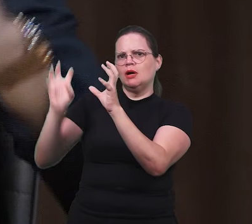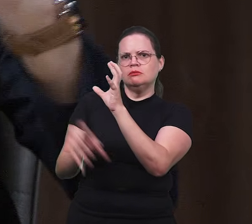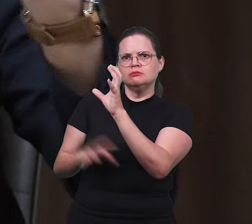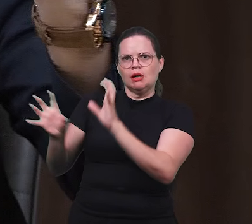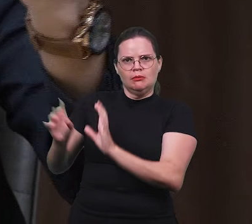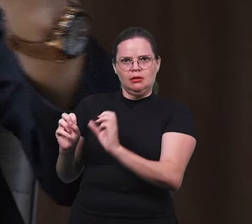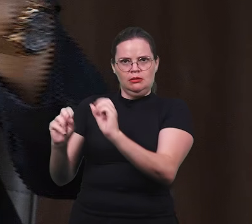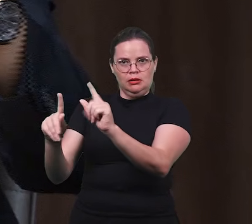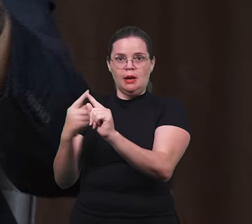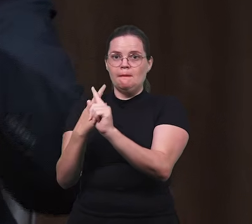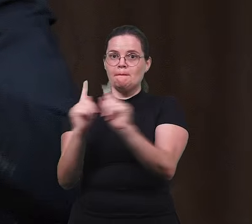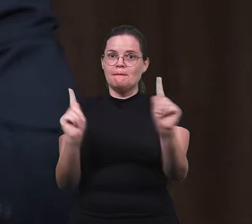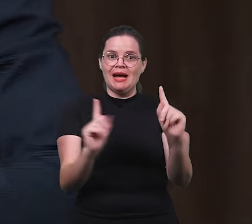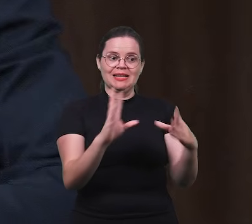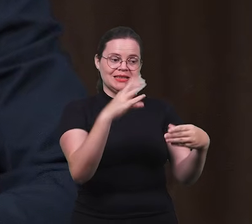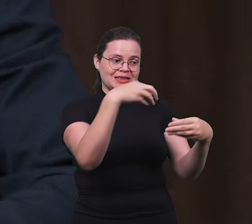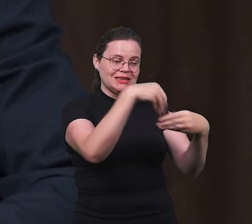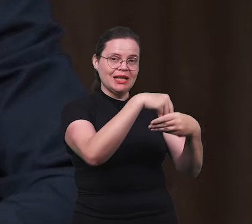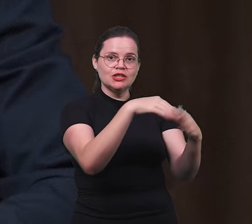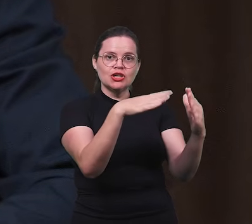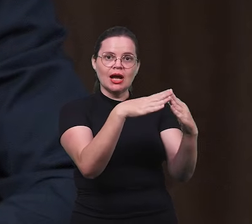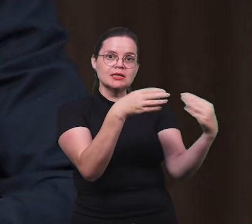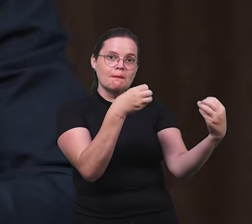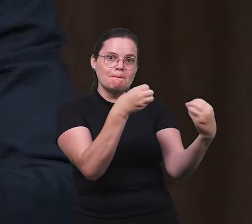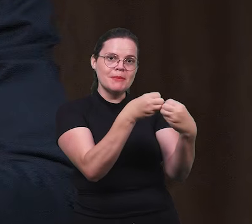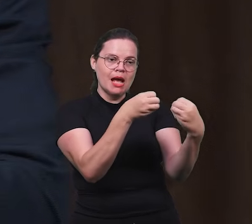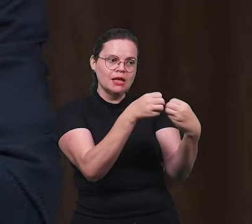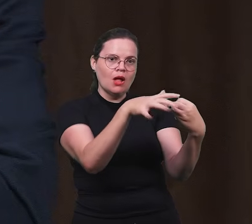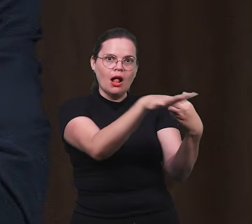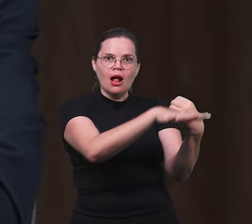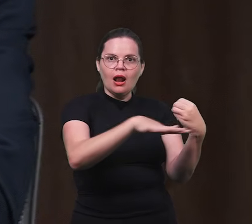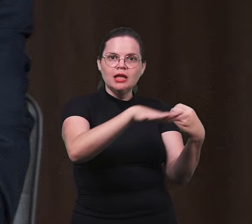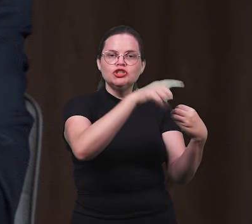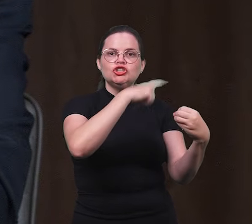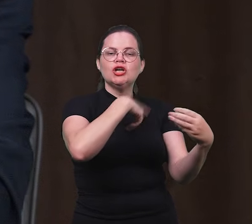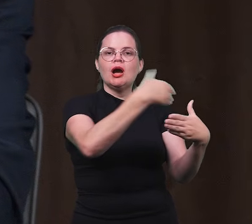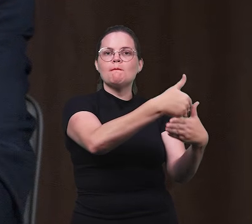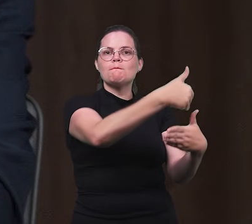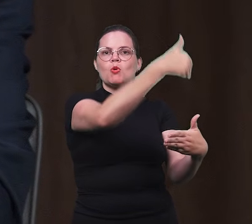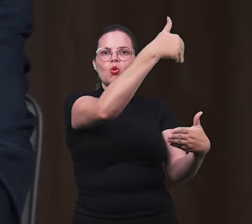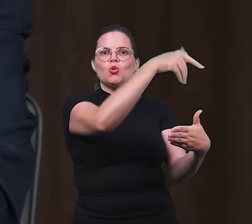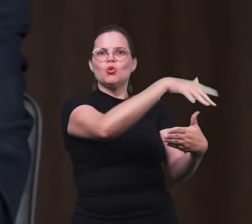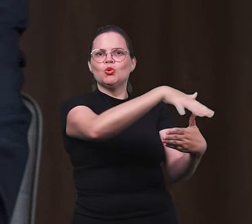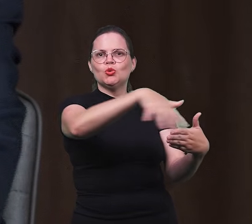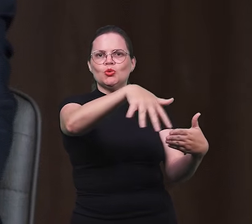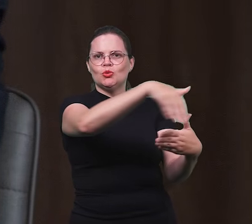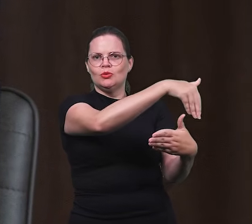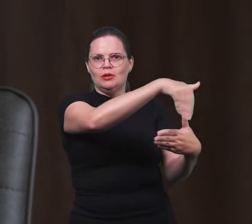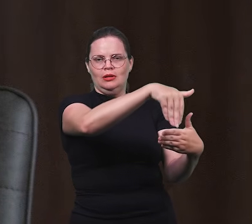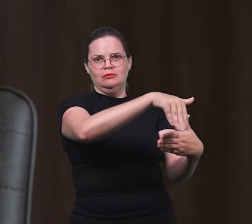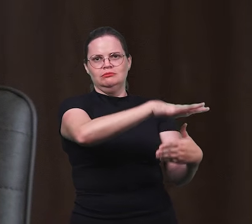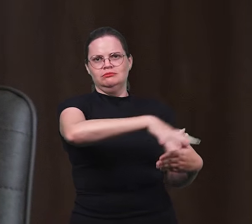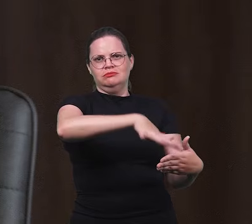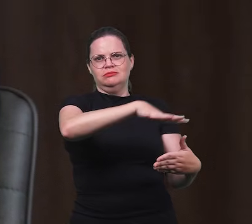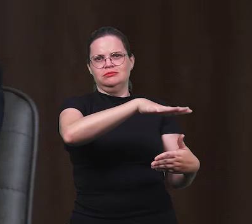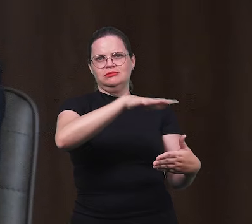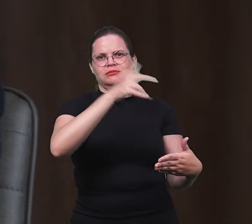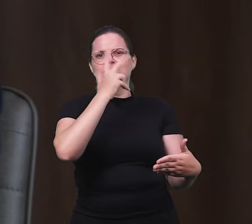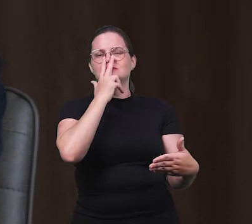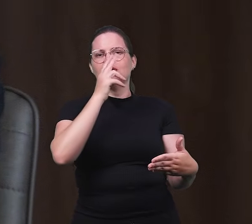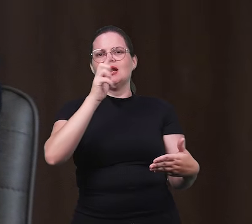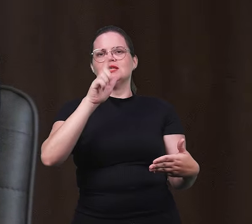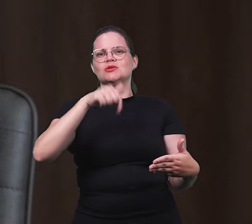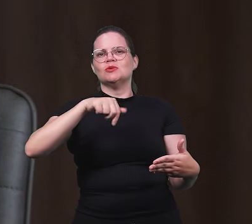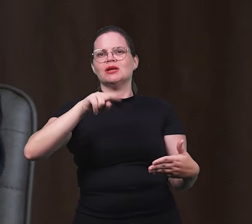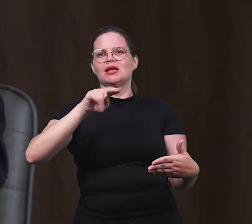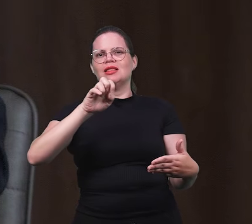Você tinha os muros, você tinha a casa ali do lado, onde o filho ali, como fosse tipo num quintal, assim, por